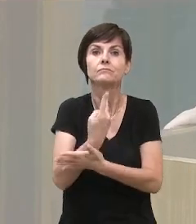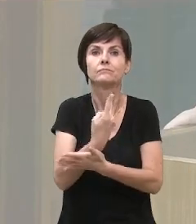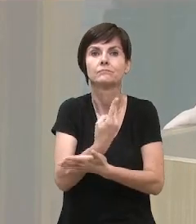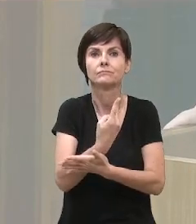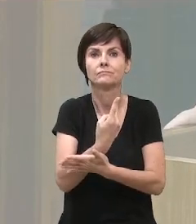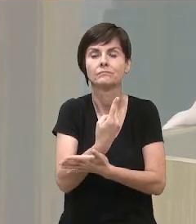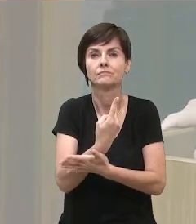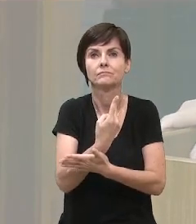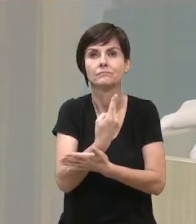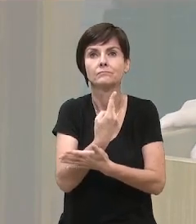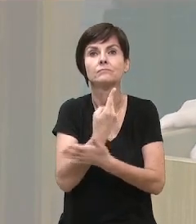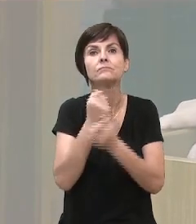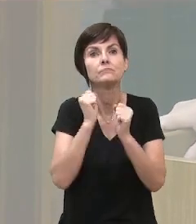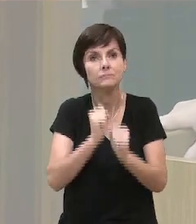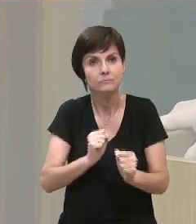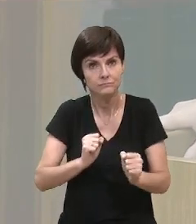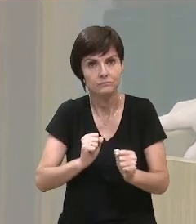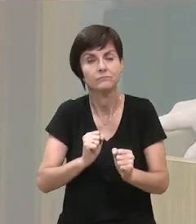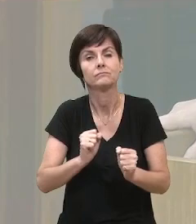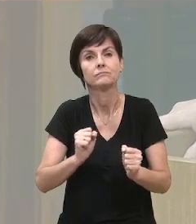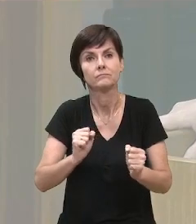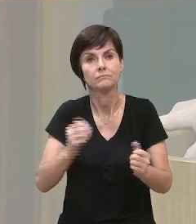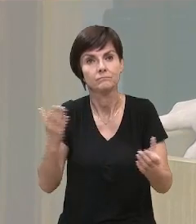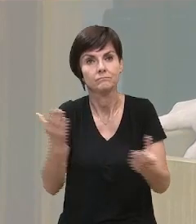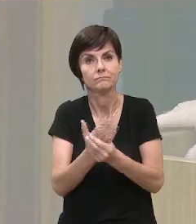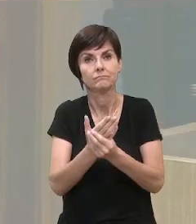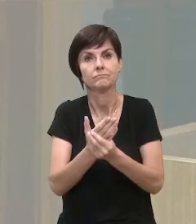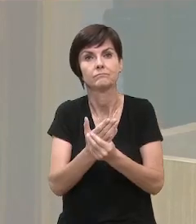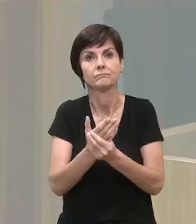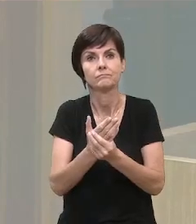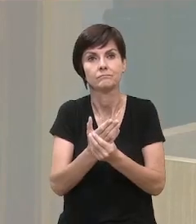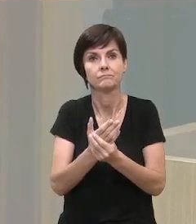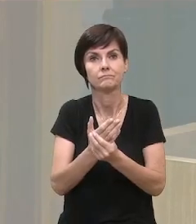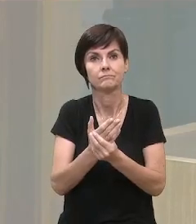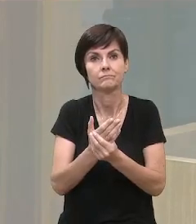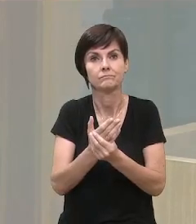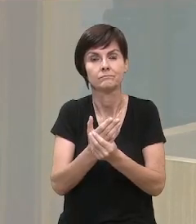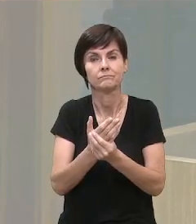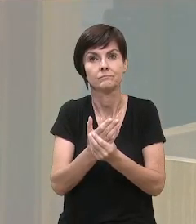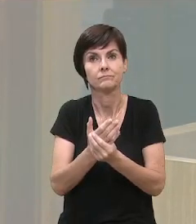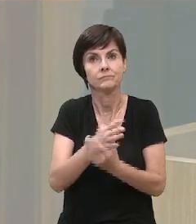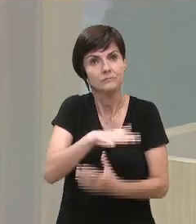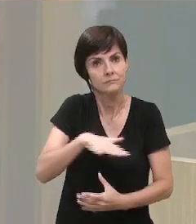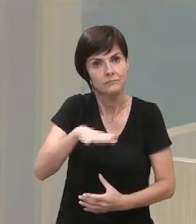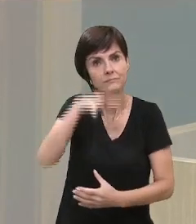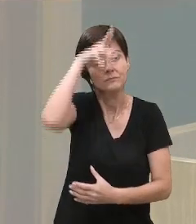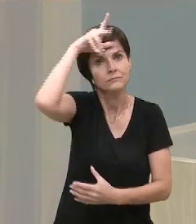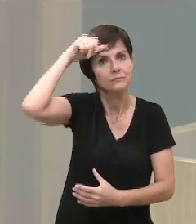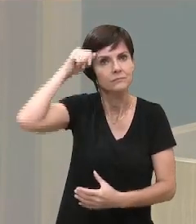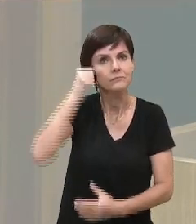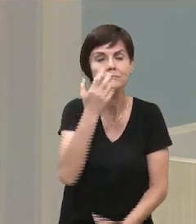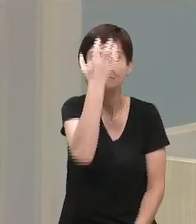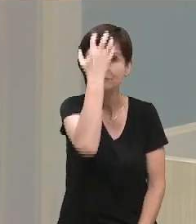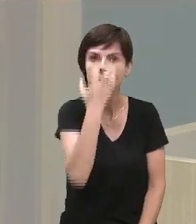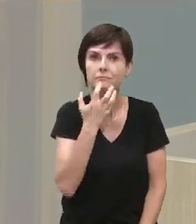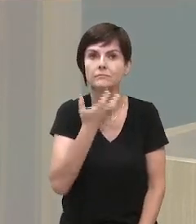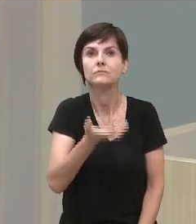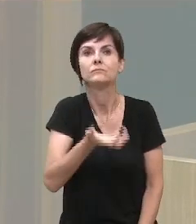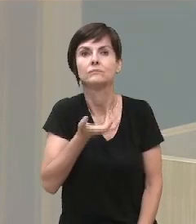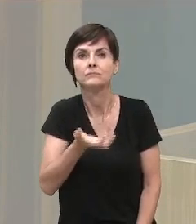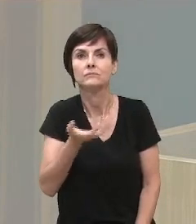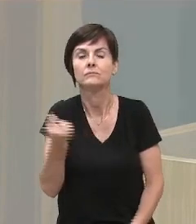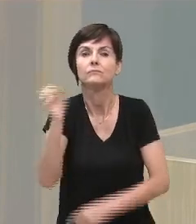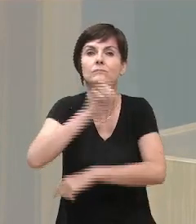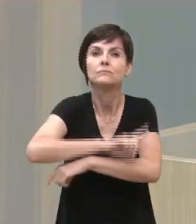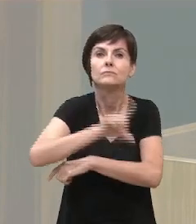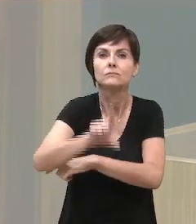e ele pode responder por improbidade administrativa. Então a coisa no setor público é séria, gente, não é da forma que a gente quer, do dia que a gente